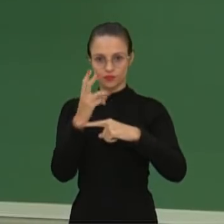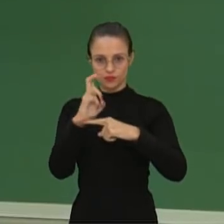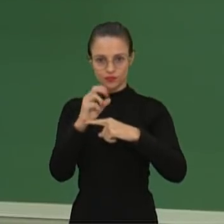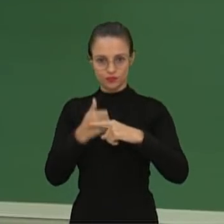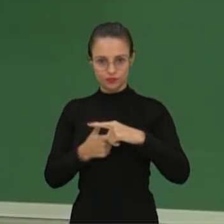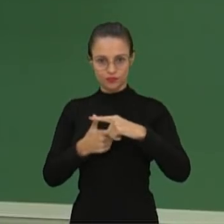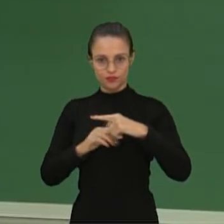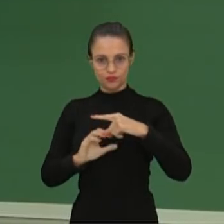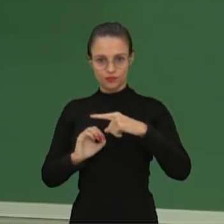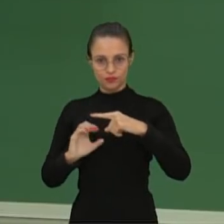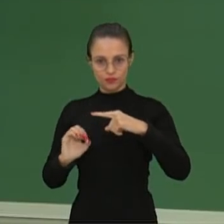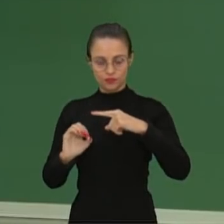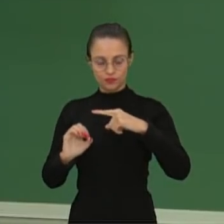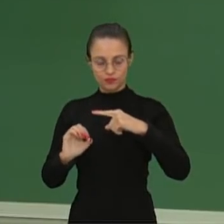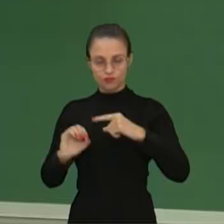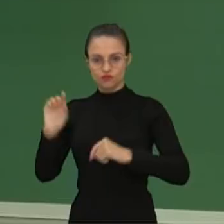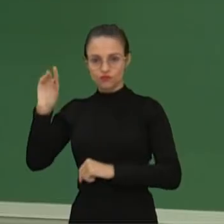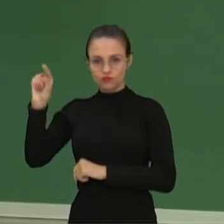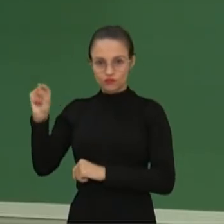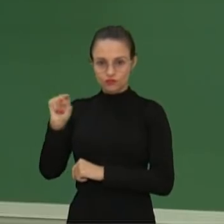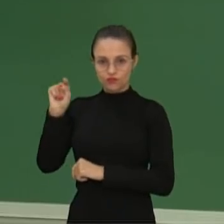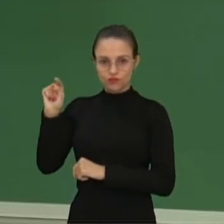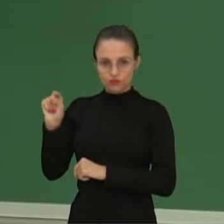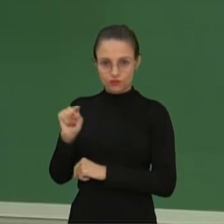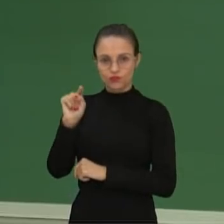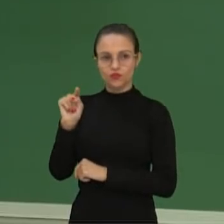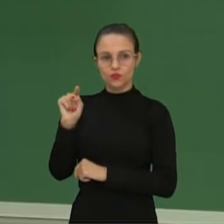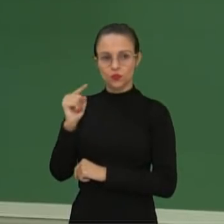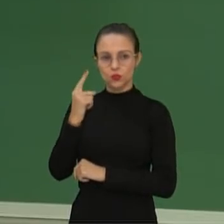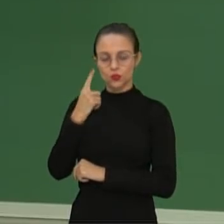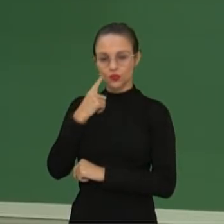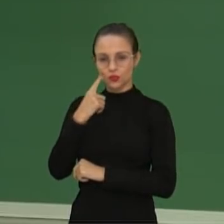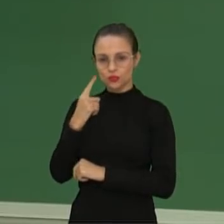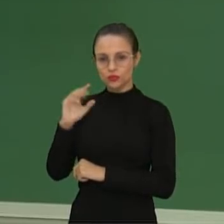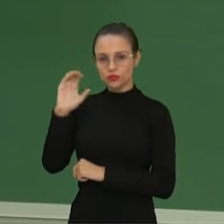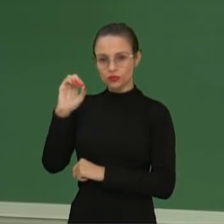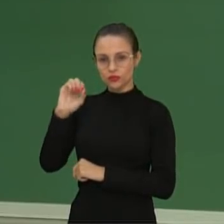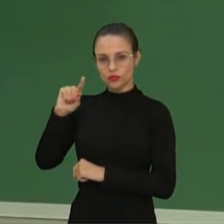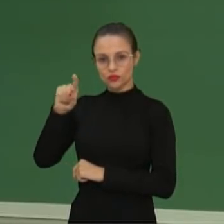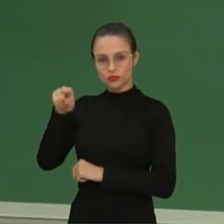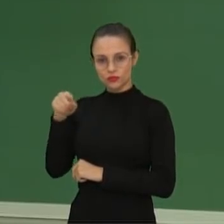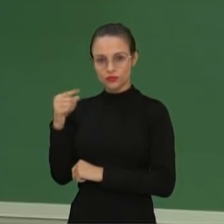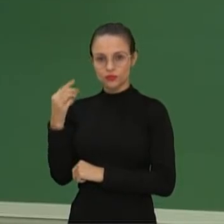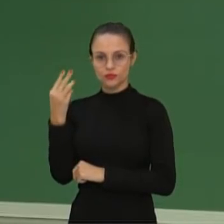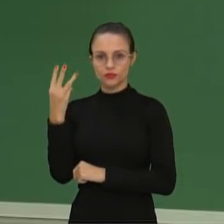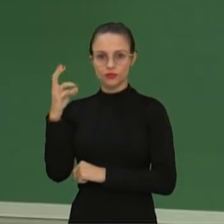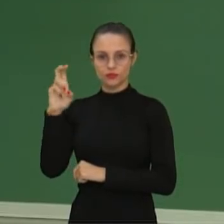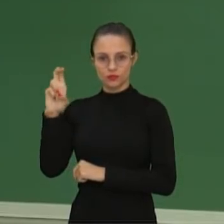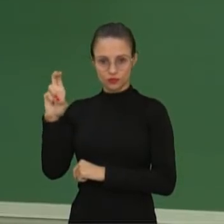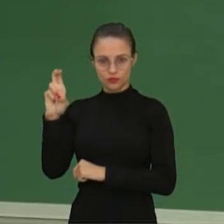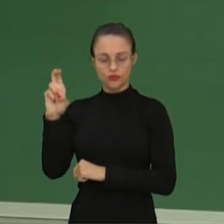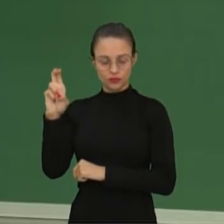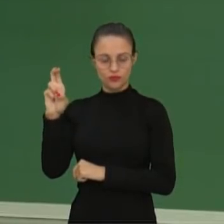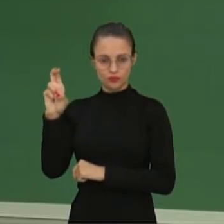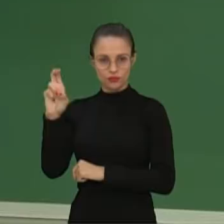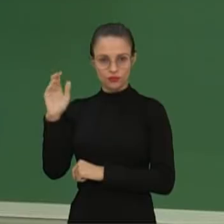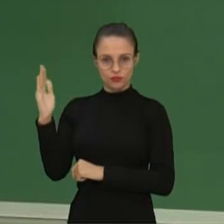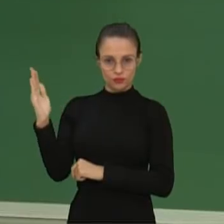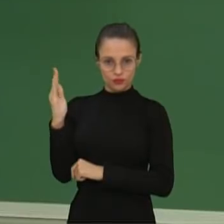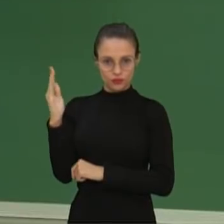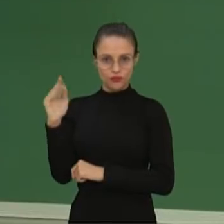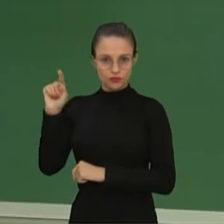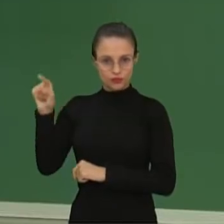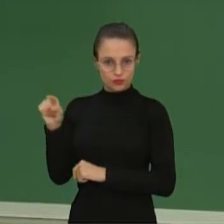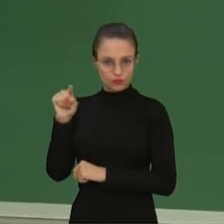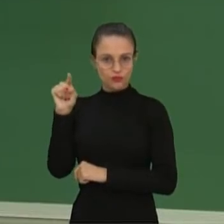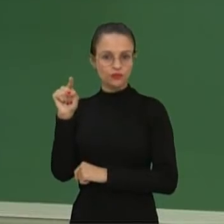100, né? Andando duas casas decimais para a esquerda. Olha aqui, a vírgula nos números inteiros vai estar sempre do lado da unidade,